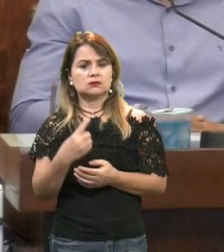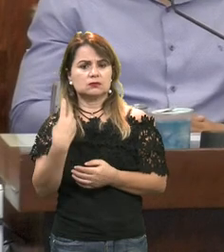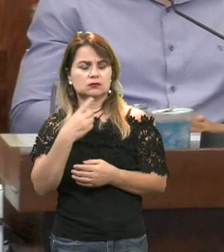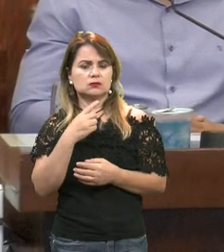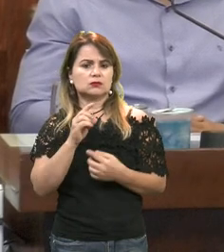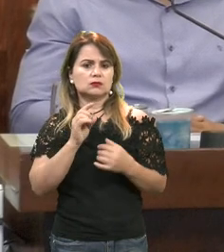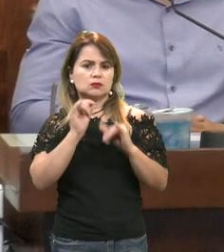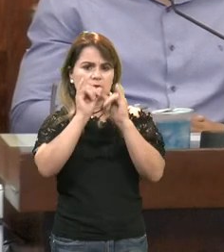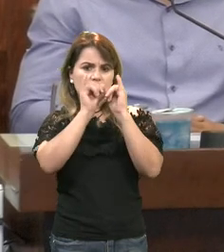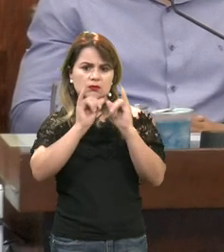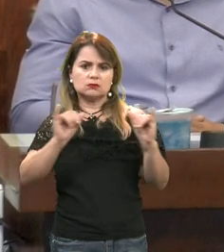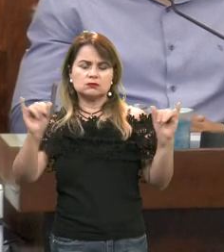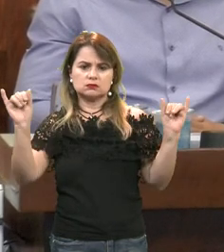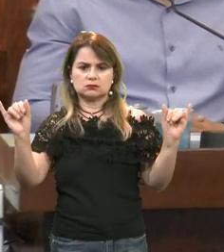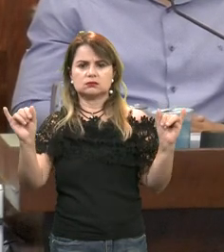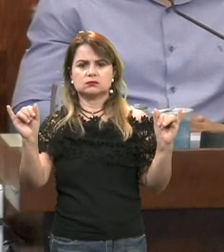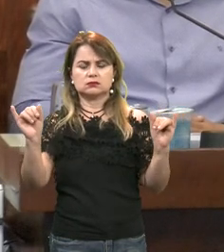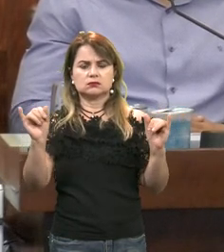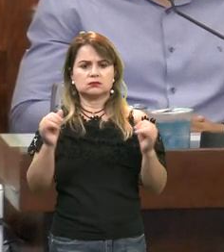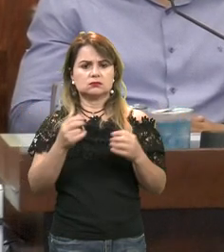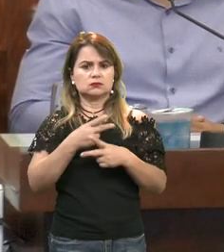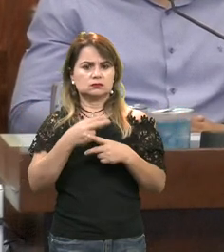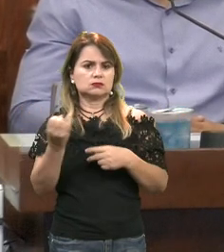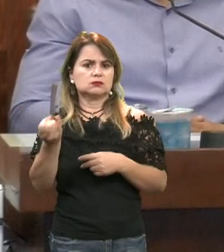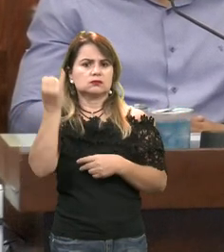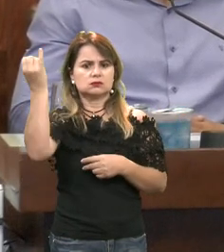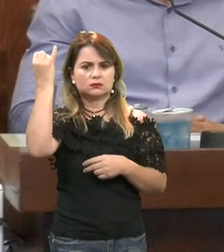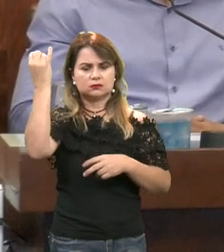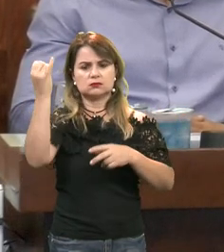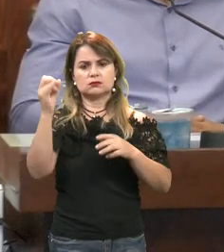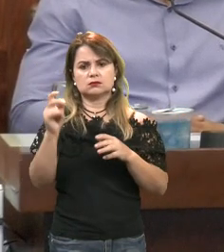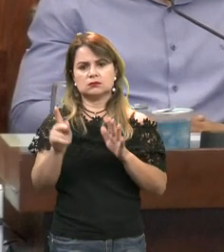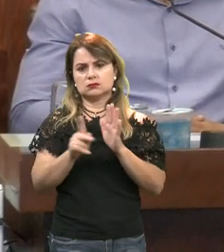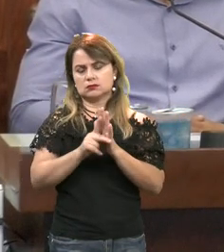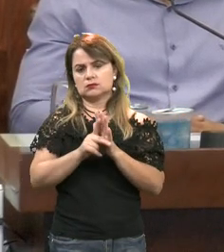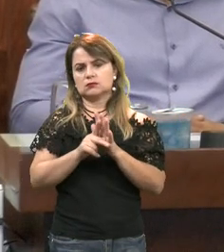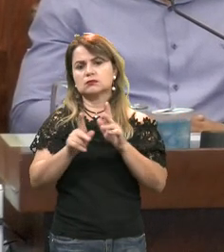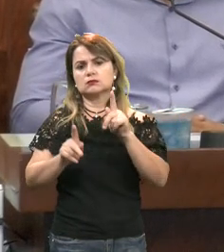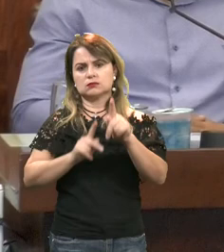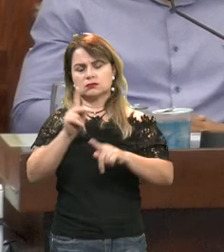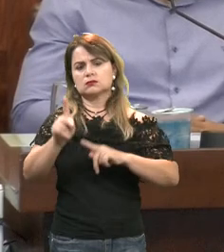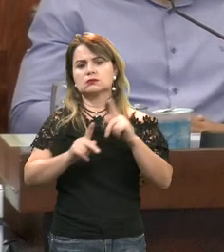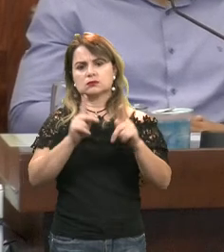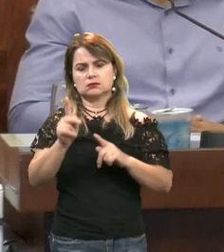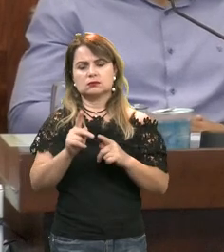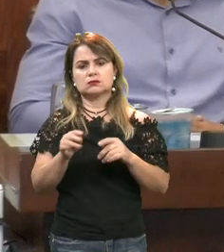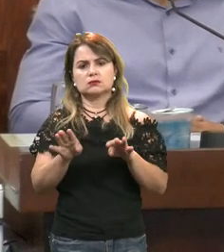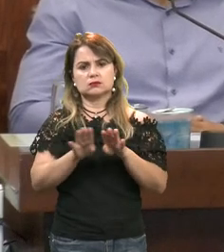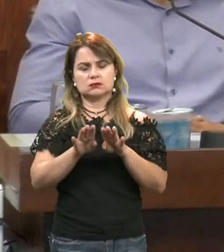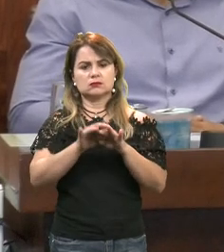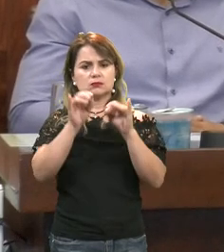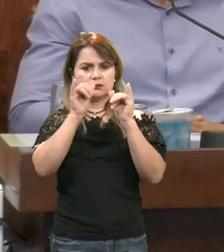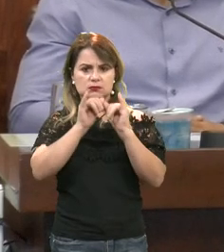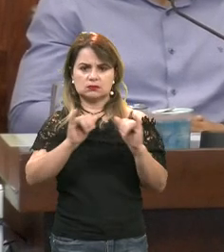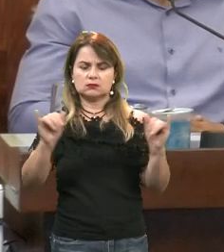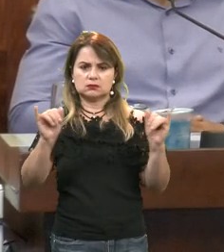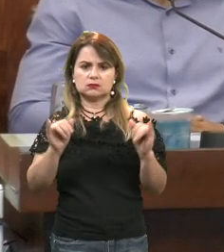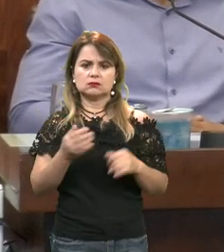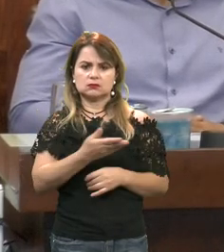levarmos essas informações a muito mais pessoas. E de dizer a todos vocês que compõem a